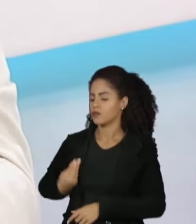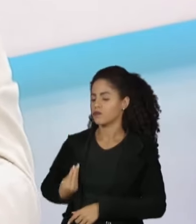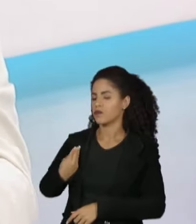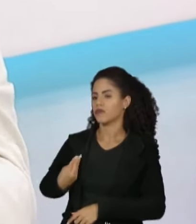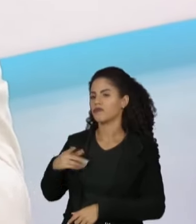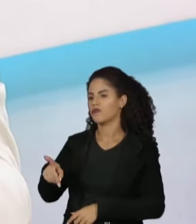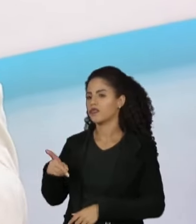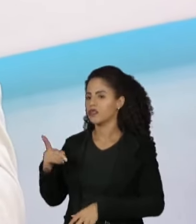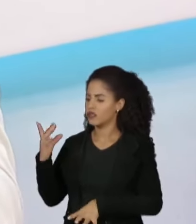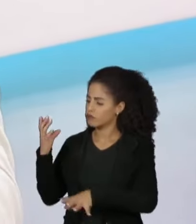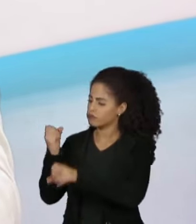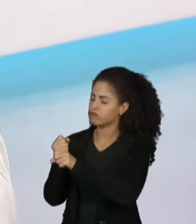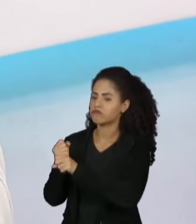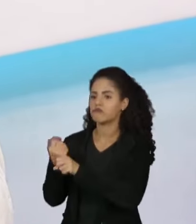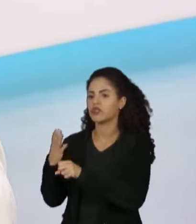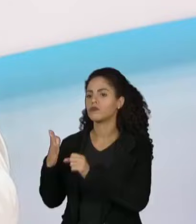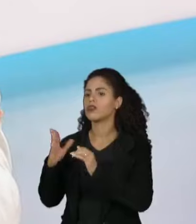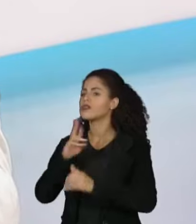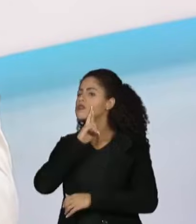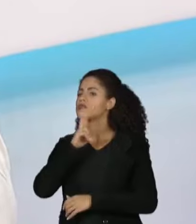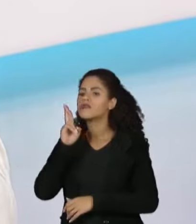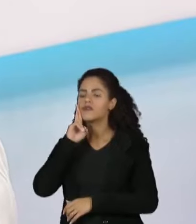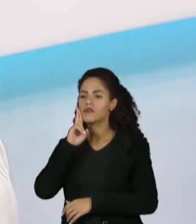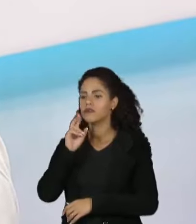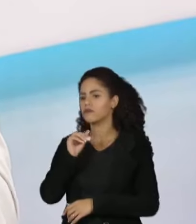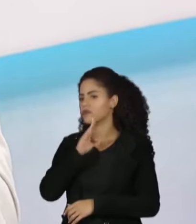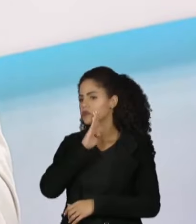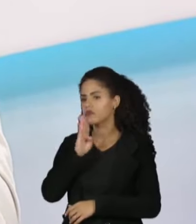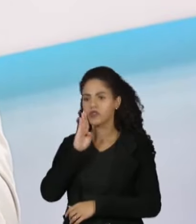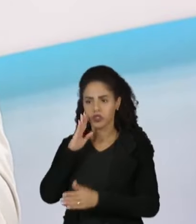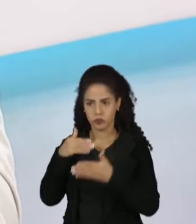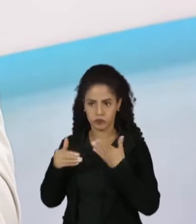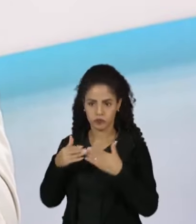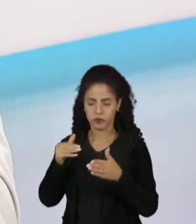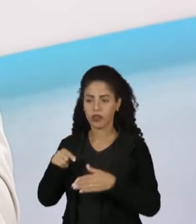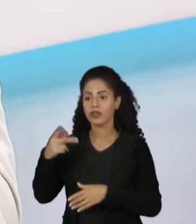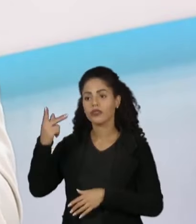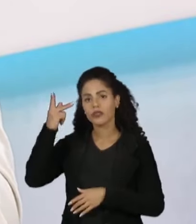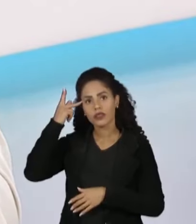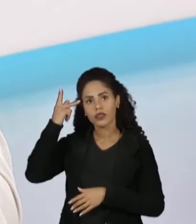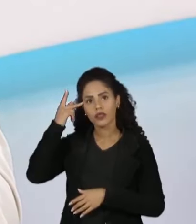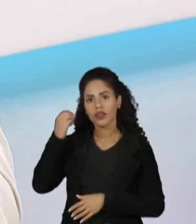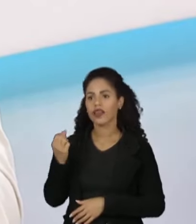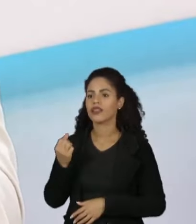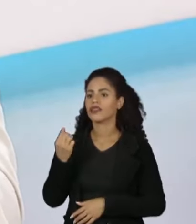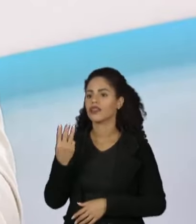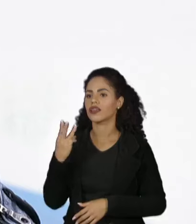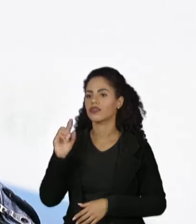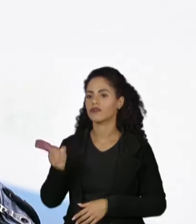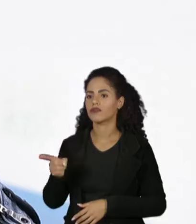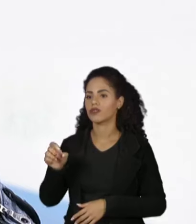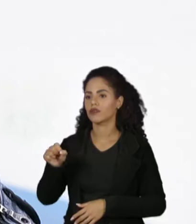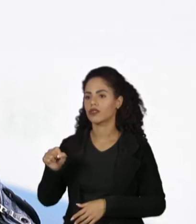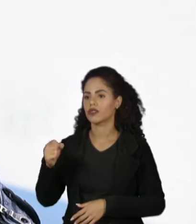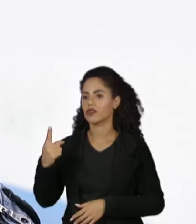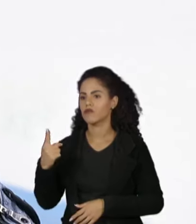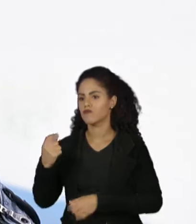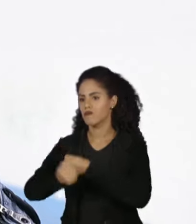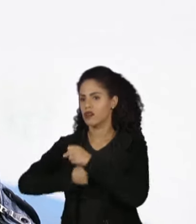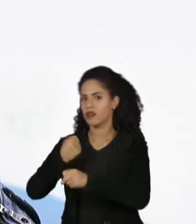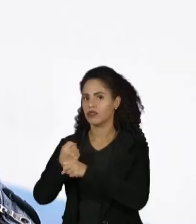de um estabelecimento de alimentação fora do lar, pode ser um bar, um restaurante, em São Paulo é de 3,81 anos, 4